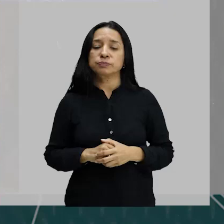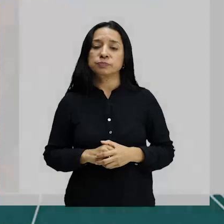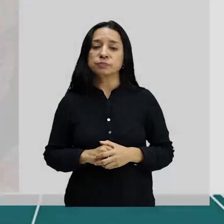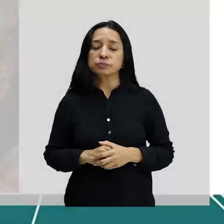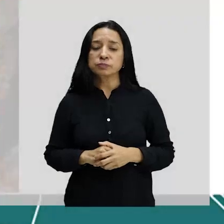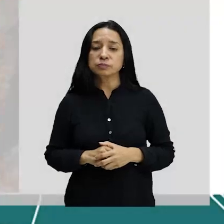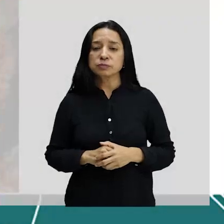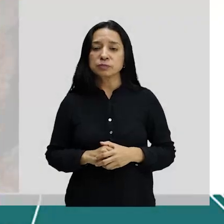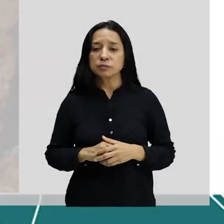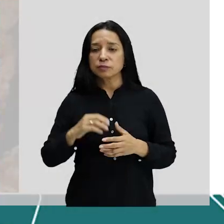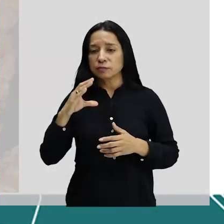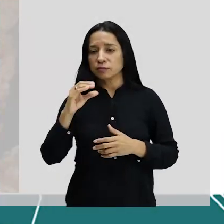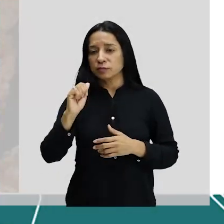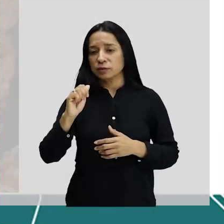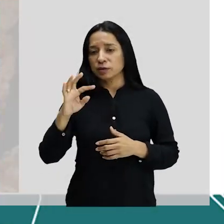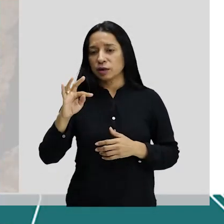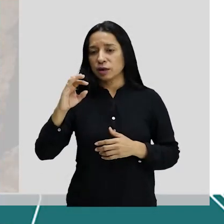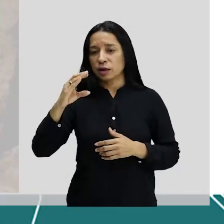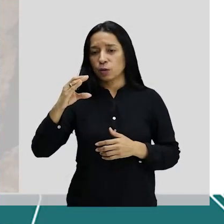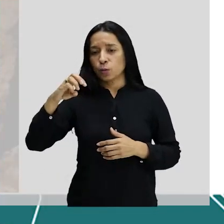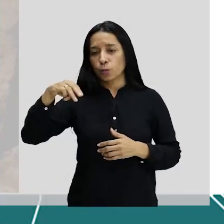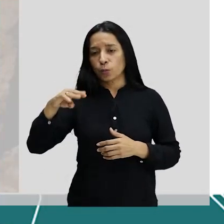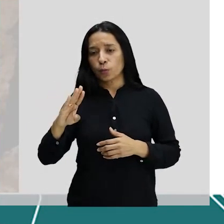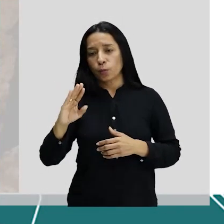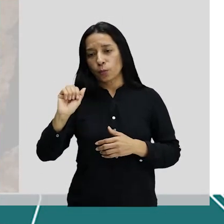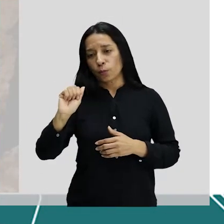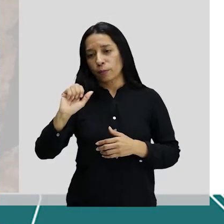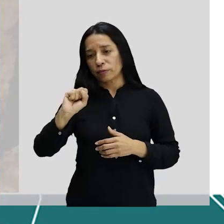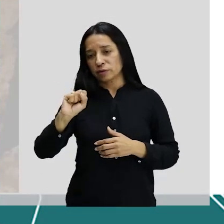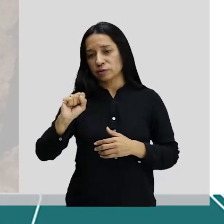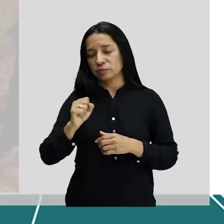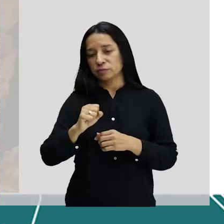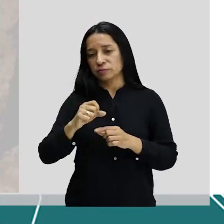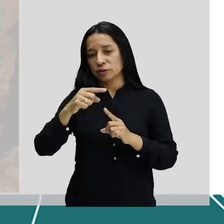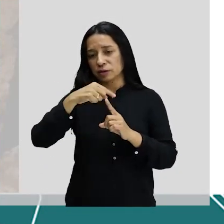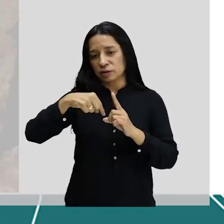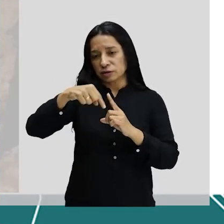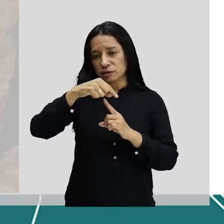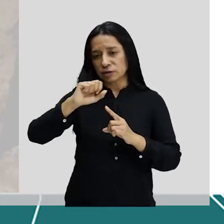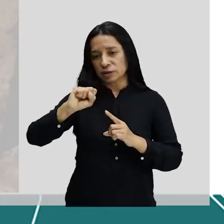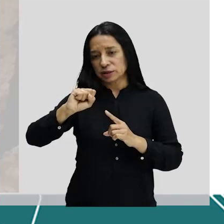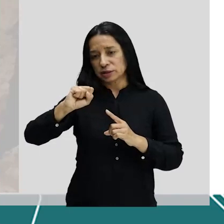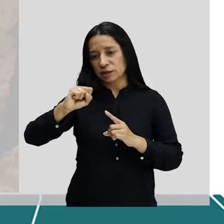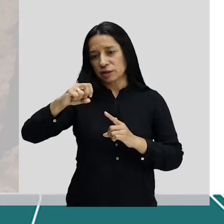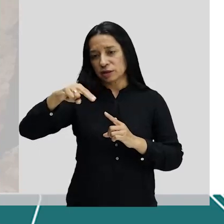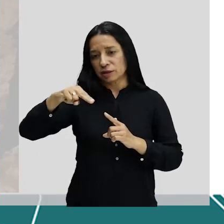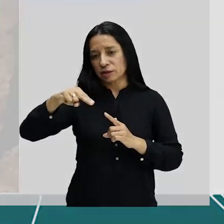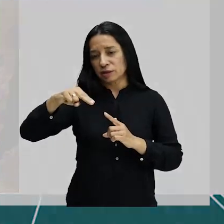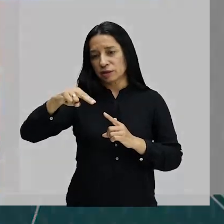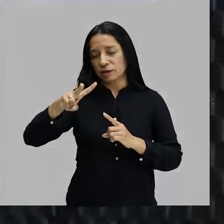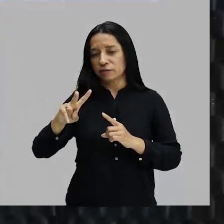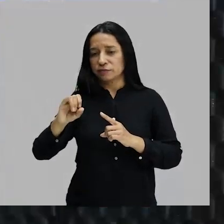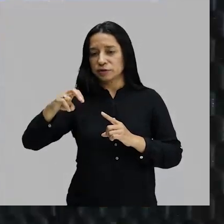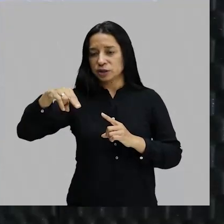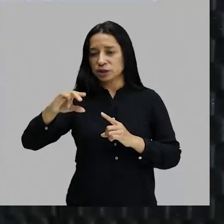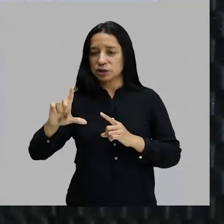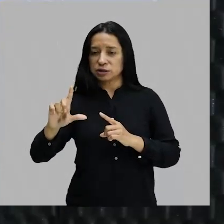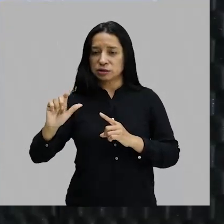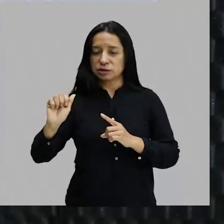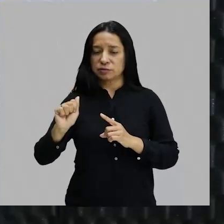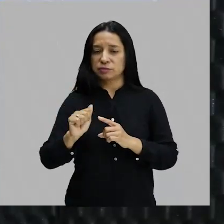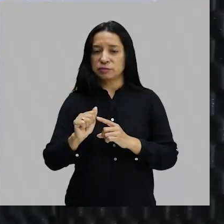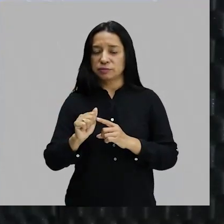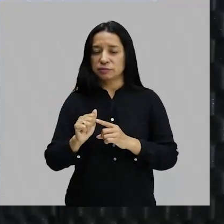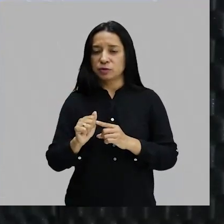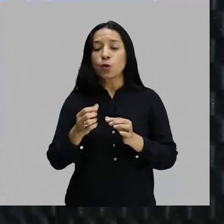local, né? Catacumba de Santa Savinilha, Nepe, na Itália. Para você ter uma noção, aqui é a altura de pessoas e aqui como isto